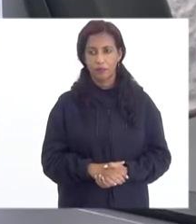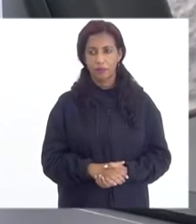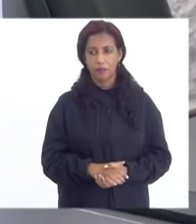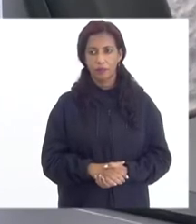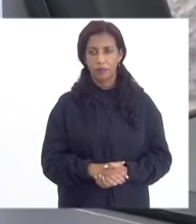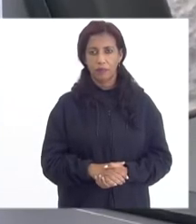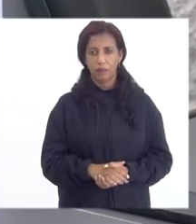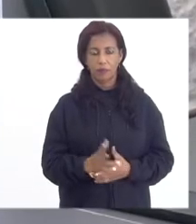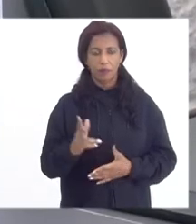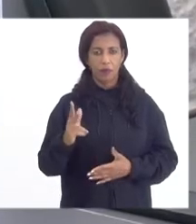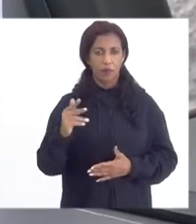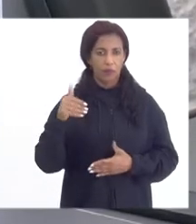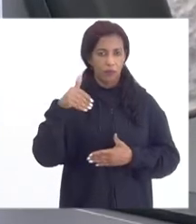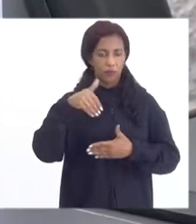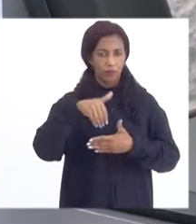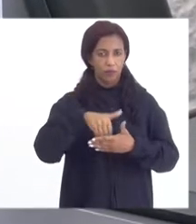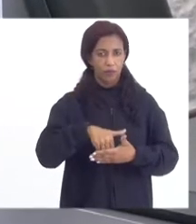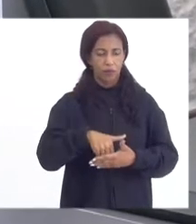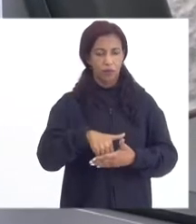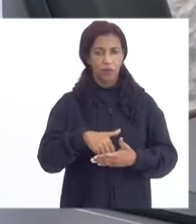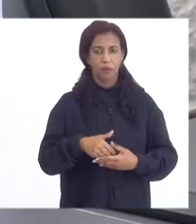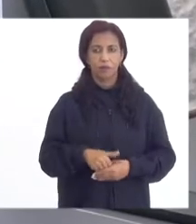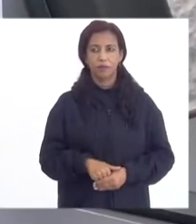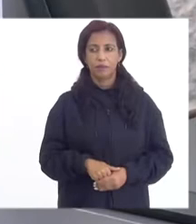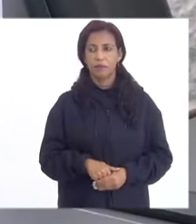Em discussão e em votação.